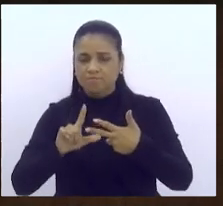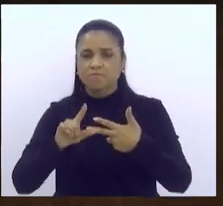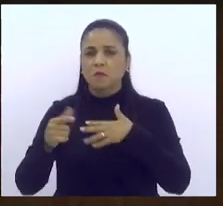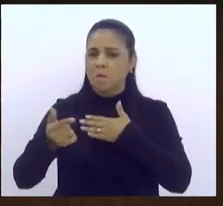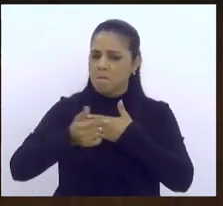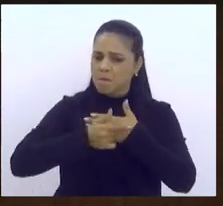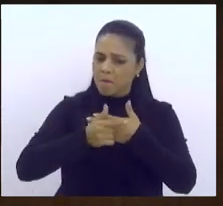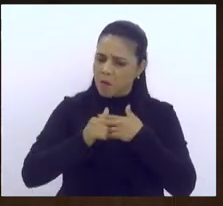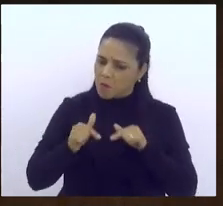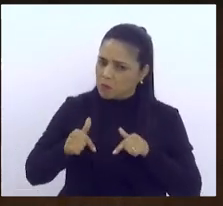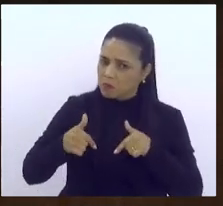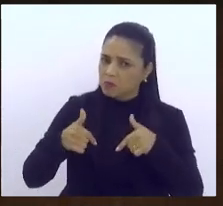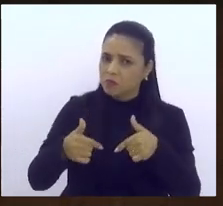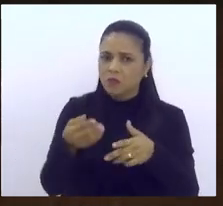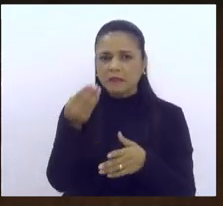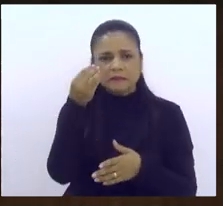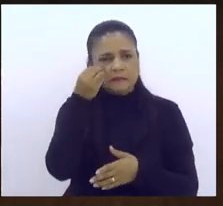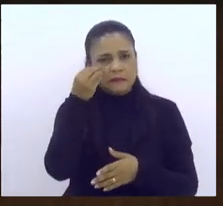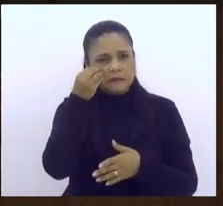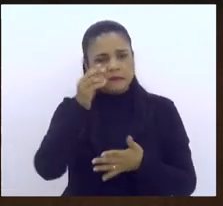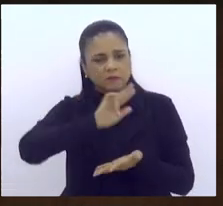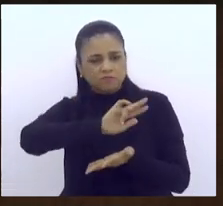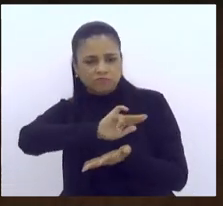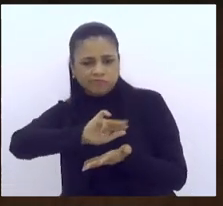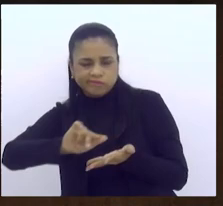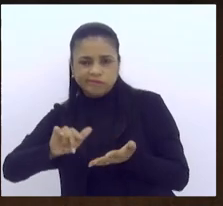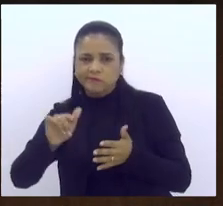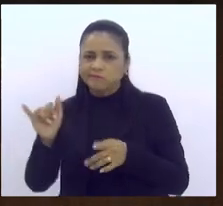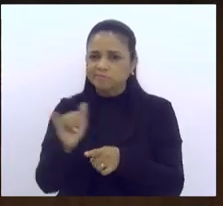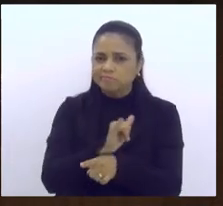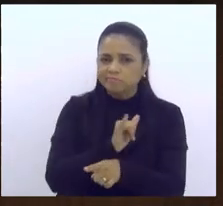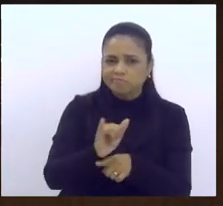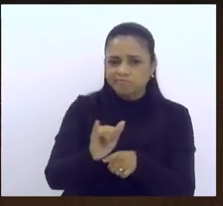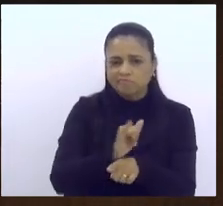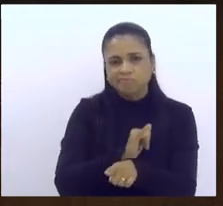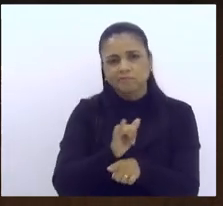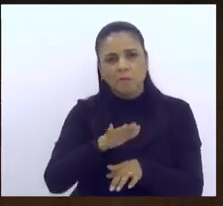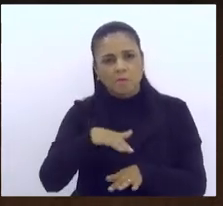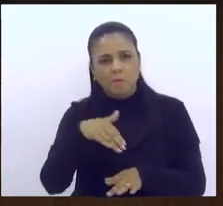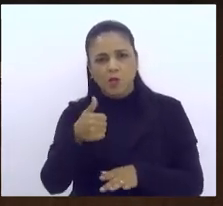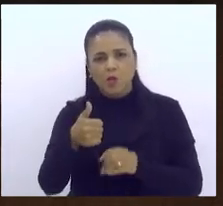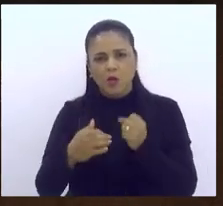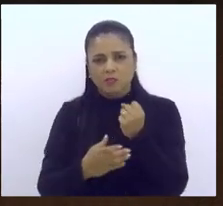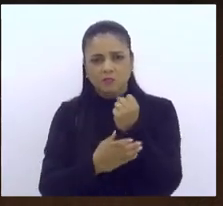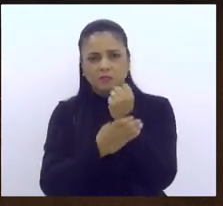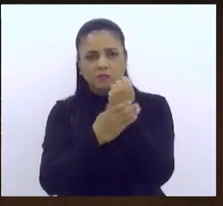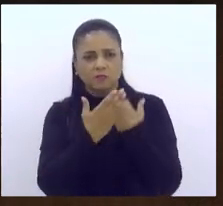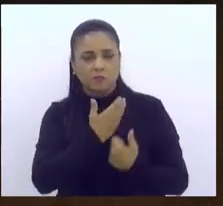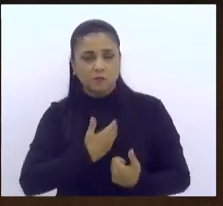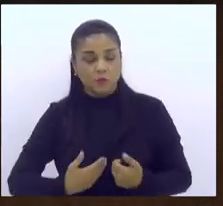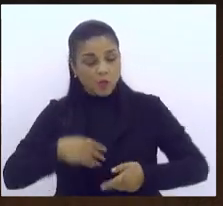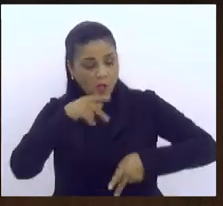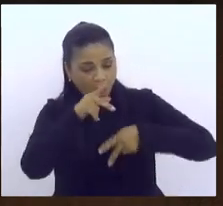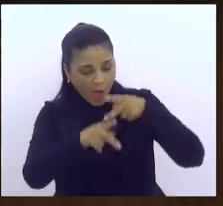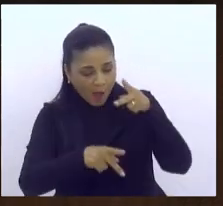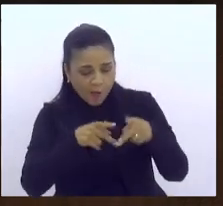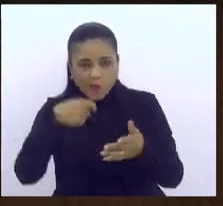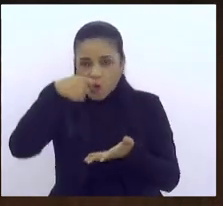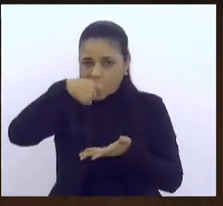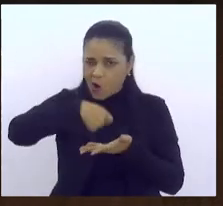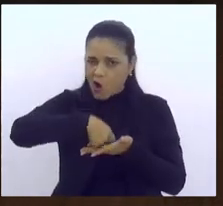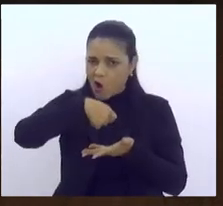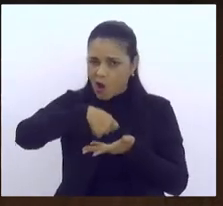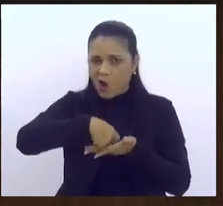com relação a isso, vem tentando diversas formas de melhorar, né, a segurança pública, até porque a população nos cobra muito